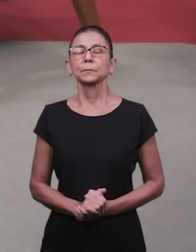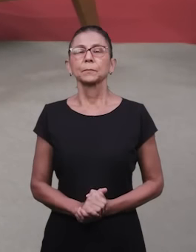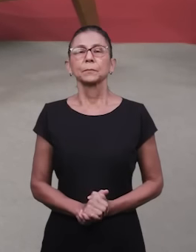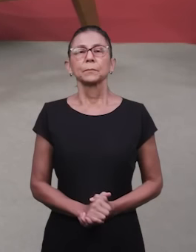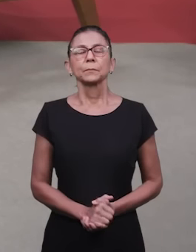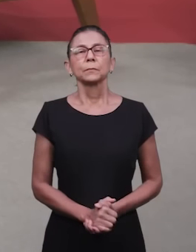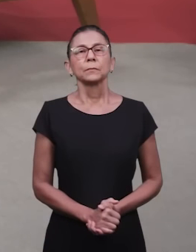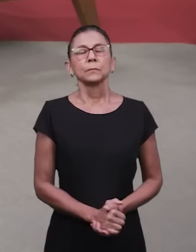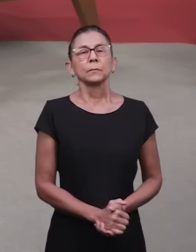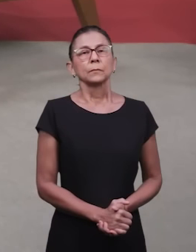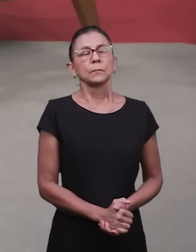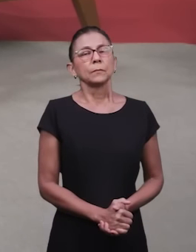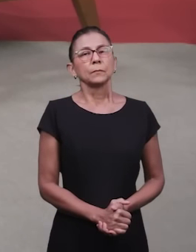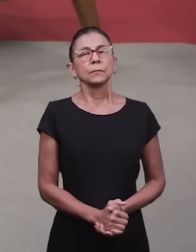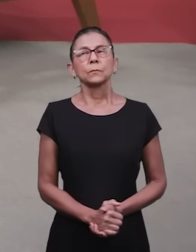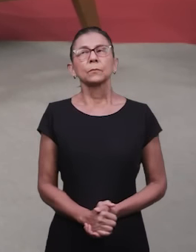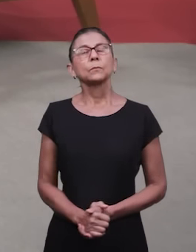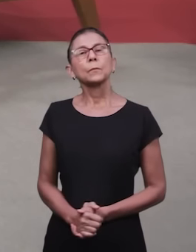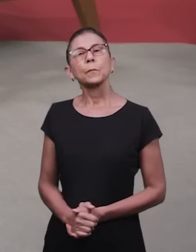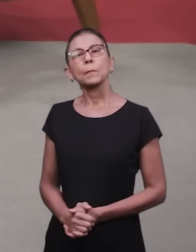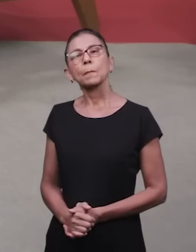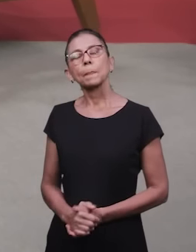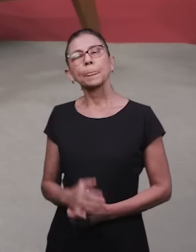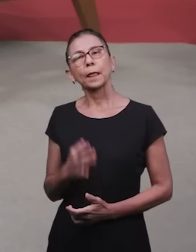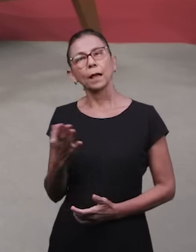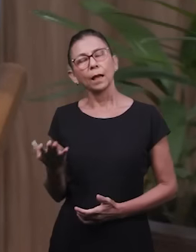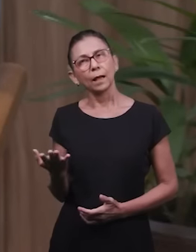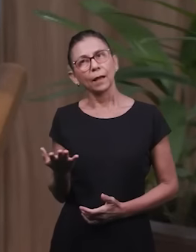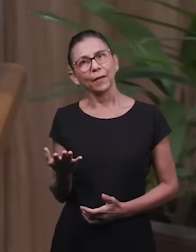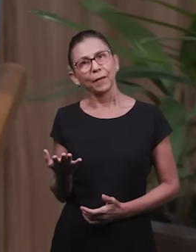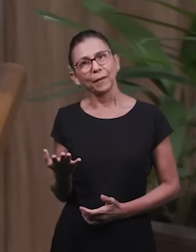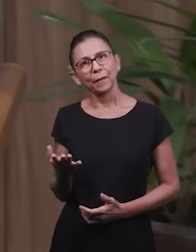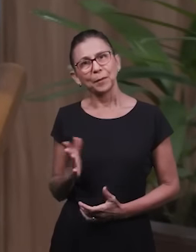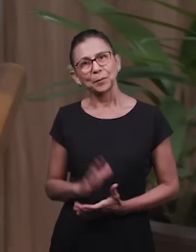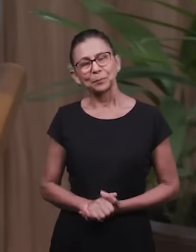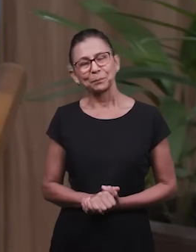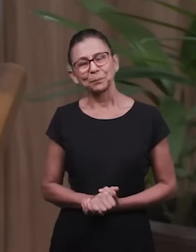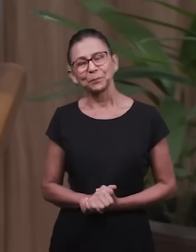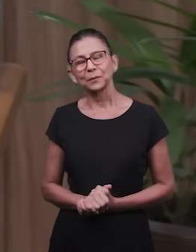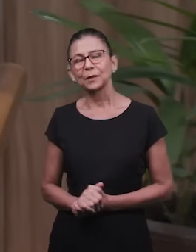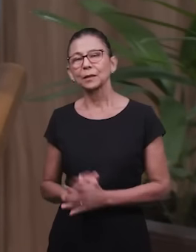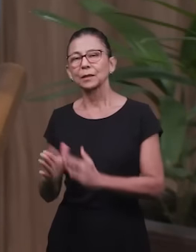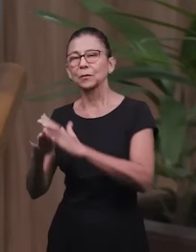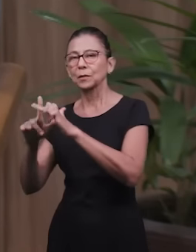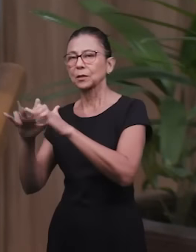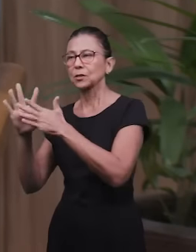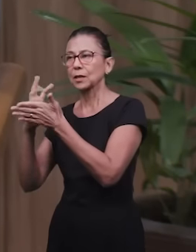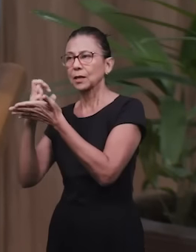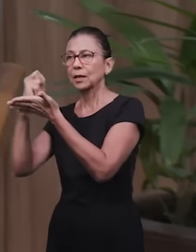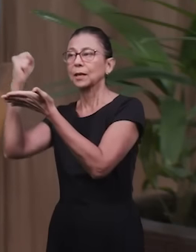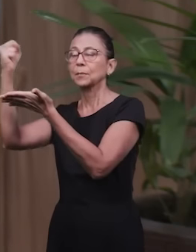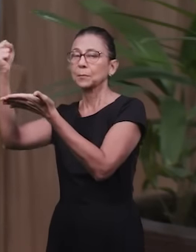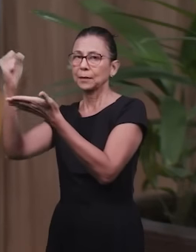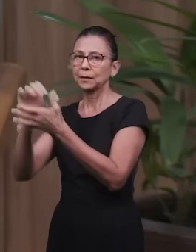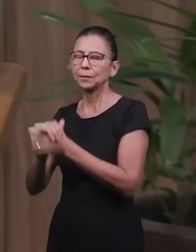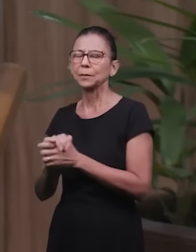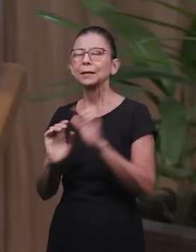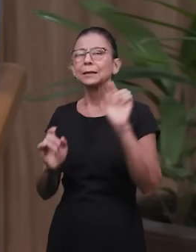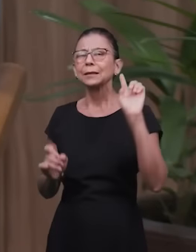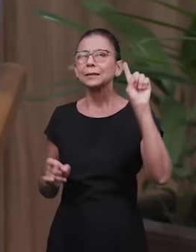traz. Quando a gente pensa nesse pós-arrebatamento, né,